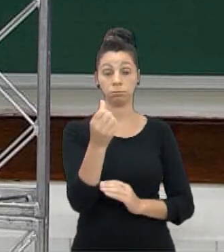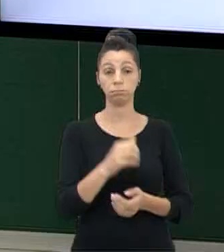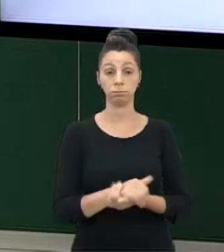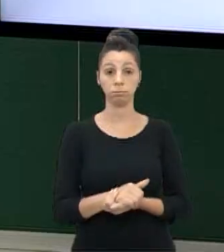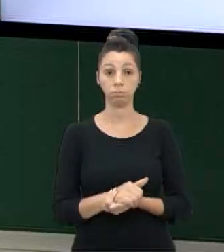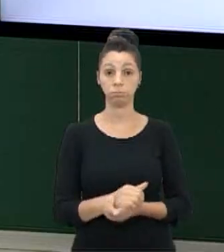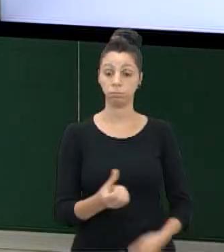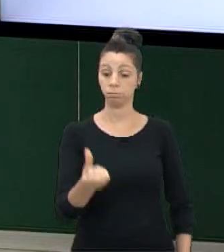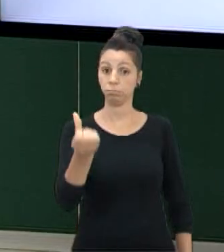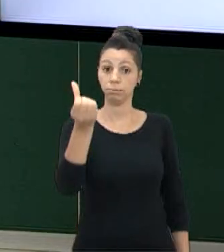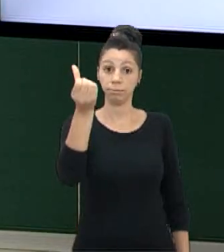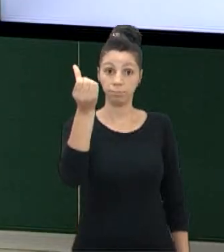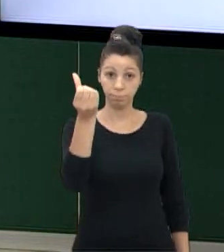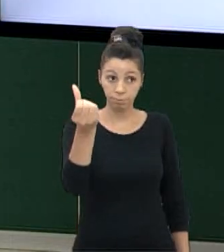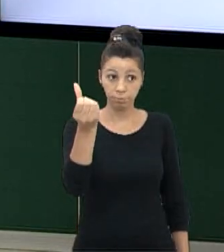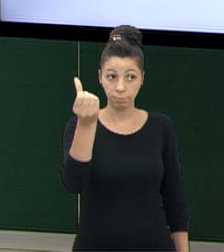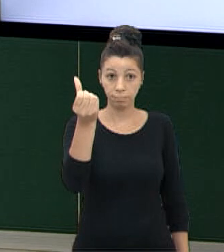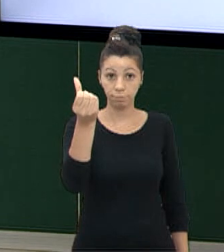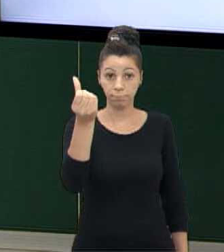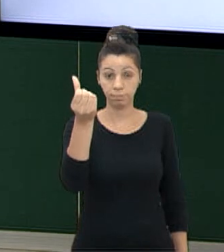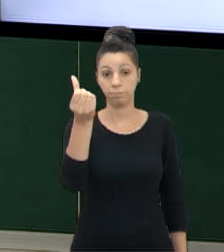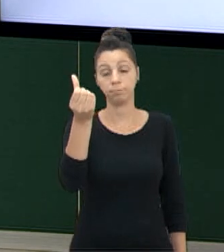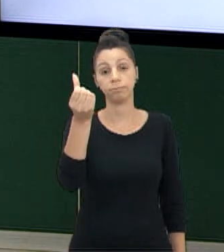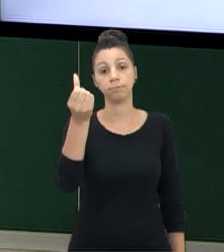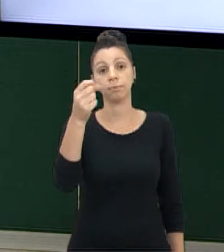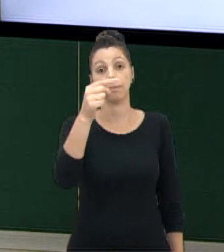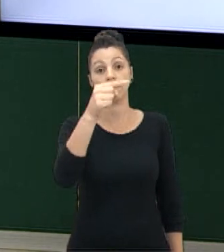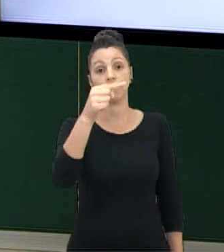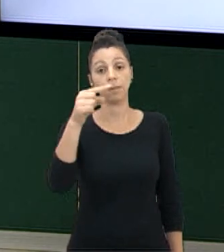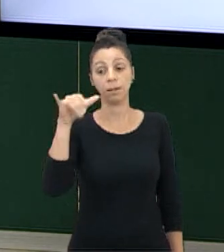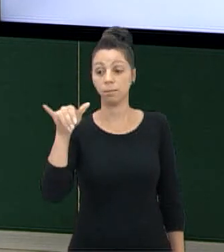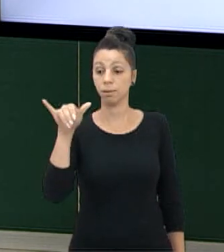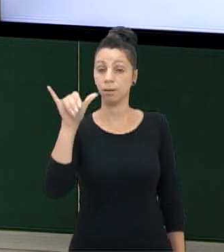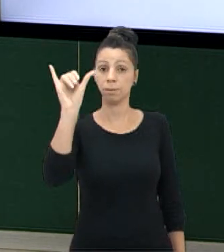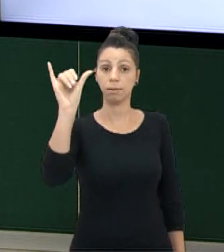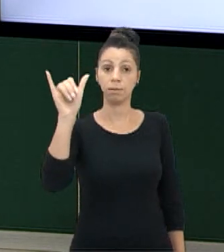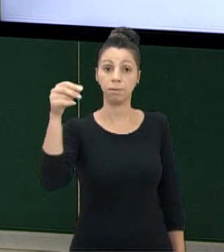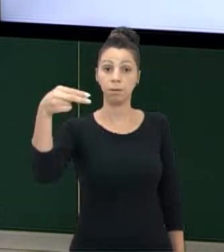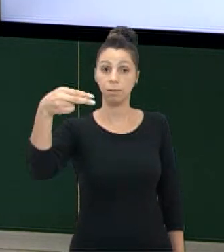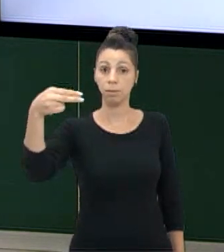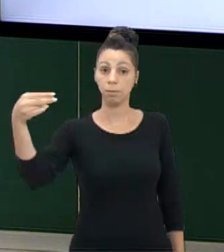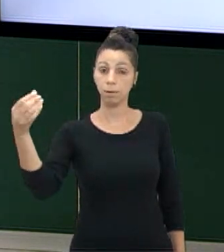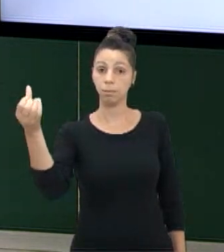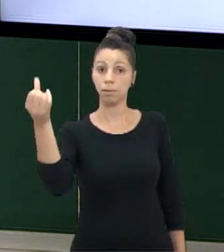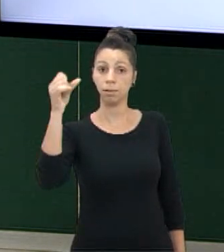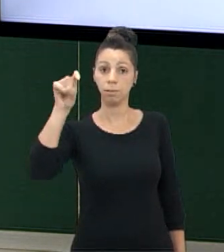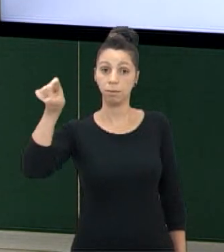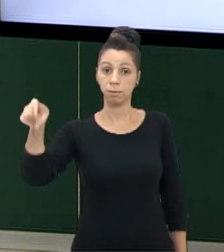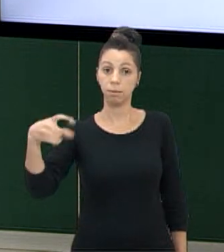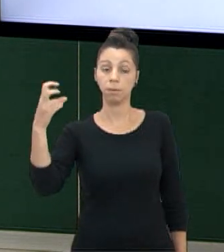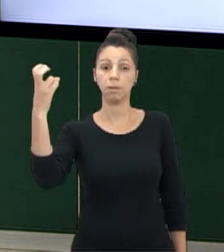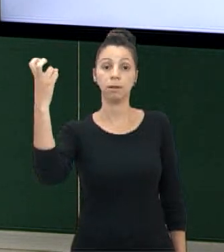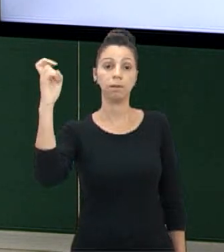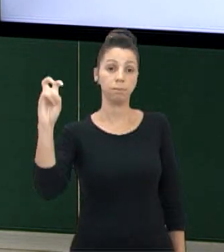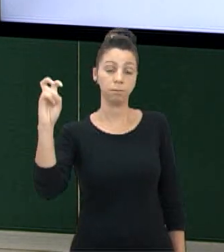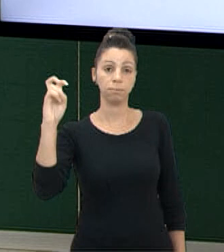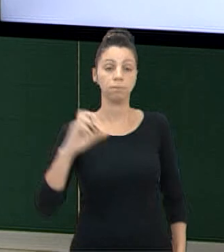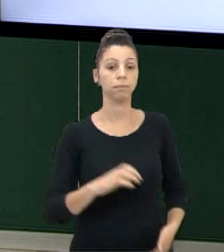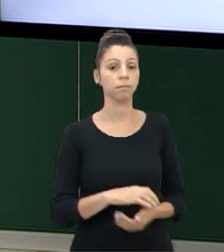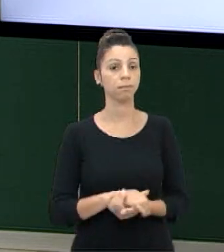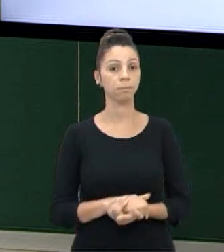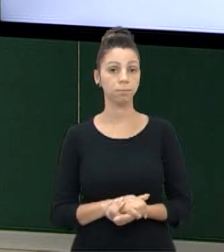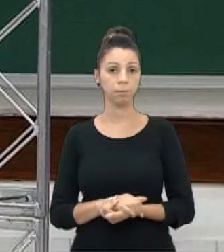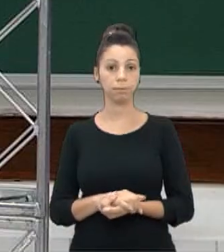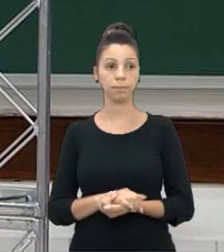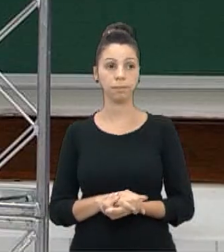teremos 6 menos y igual a 6,5, ok? Sendo